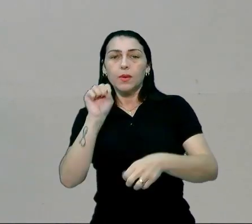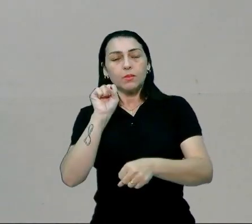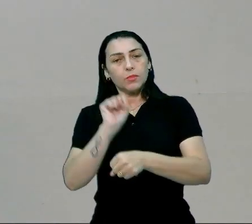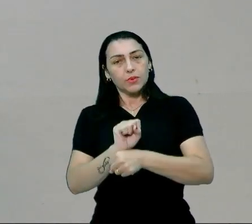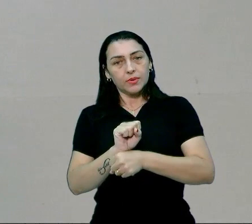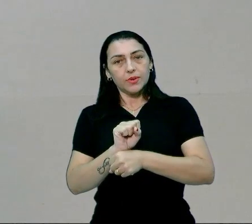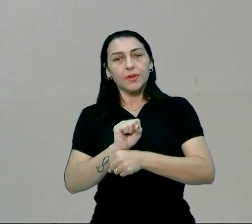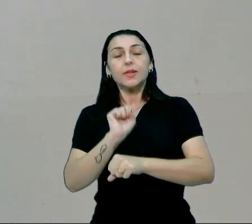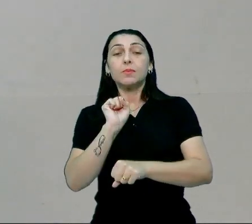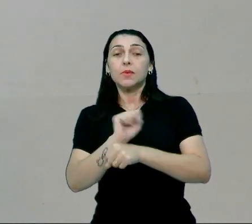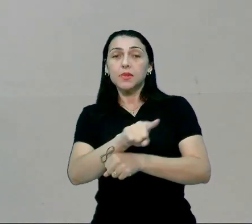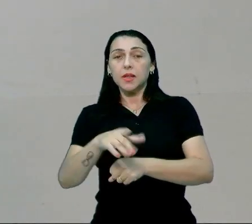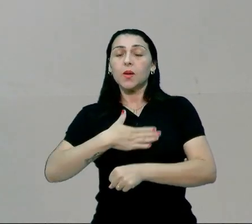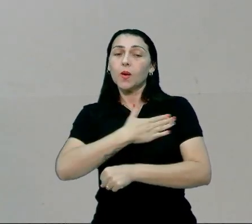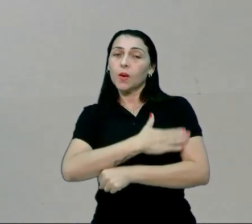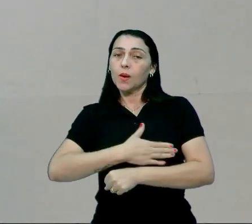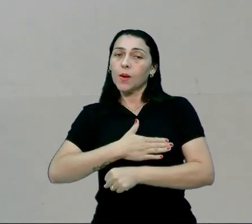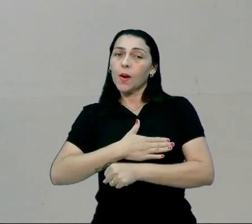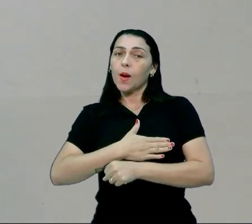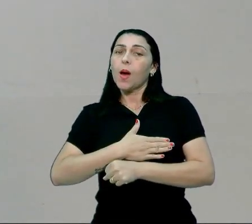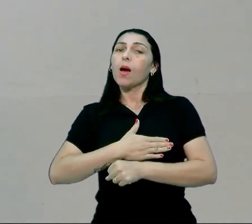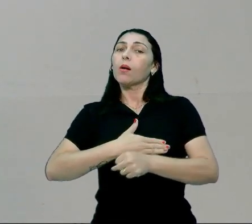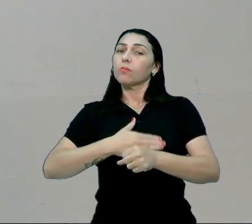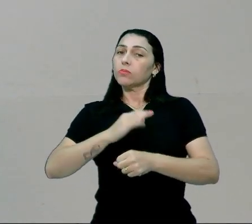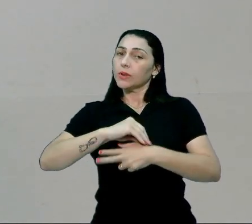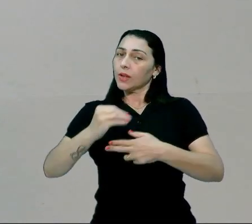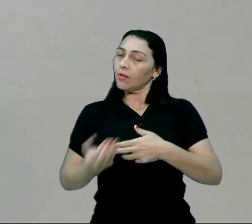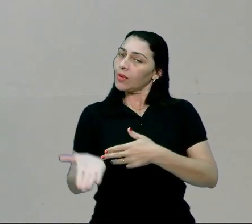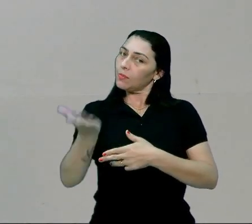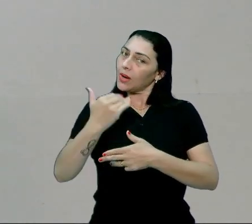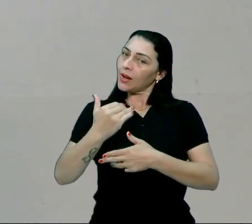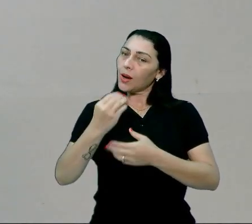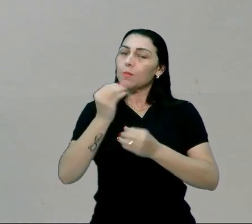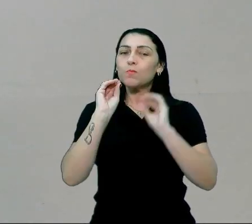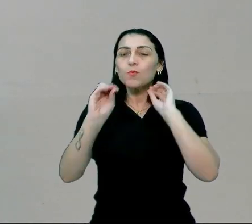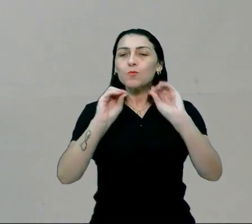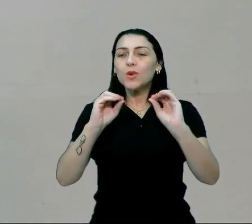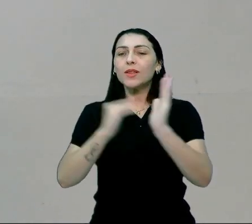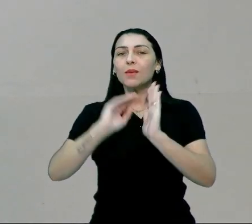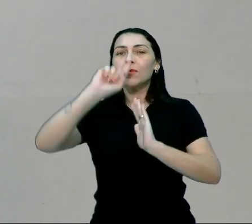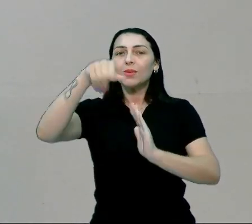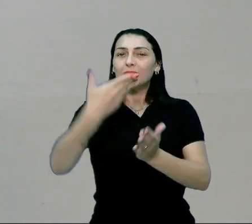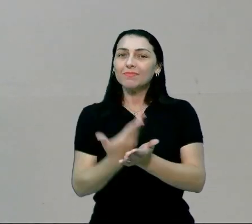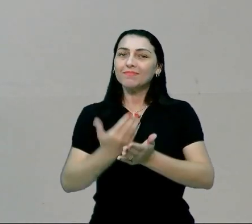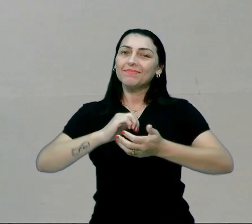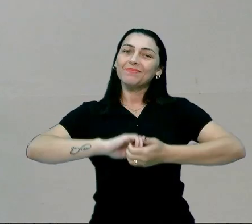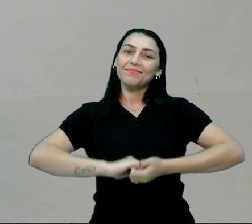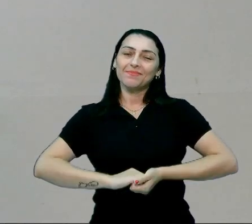aqui, espero que você tenha gostado, bata um bolão nesse Enem e vamos lá. Beijinhos e até a próxima.